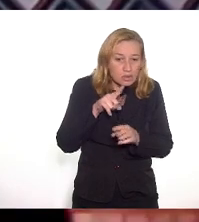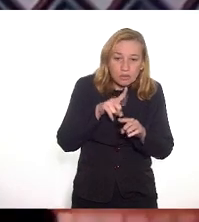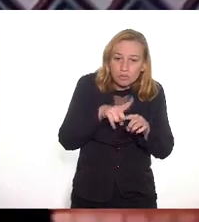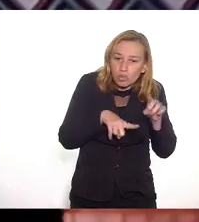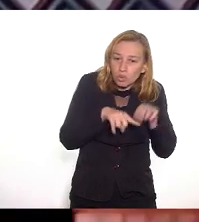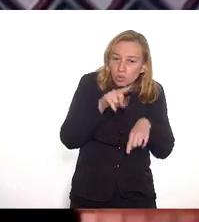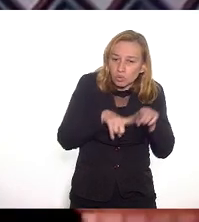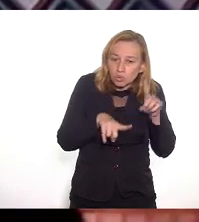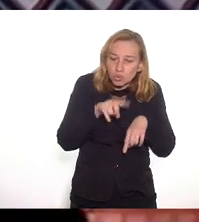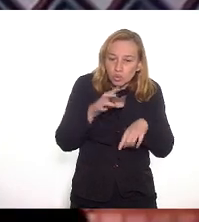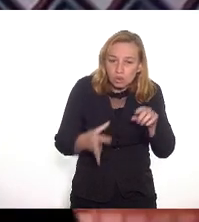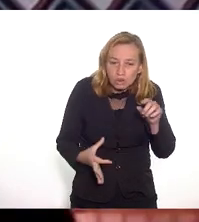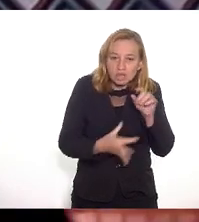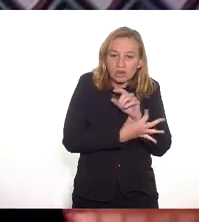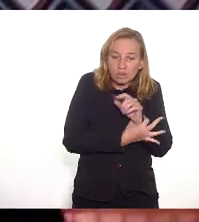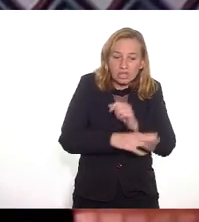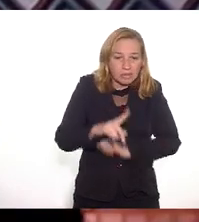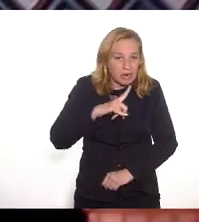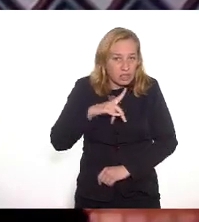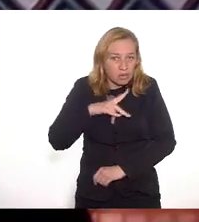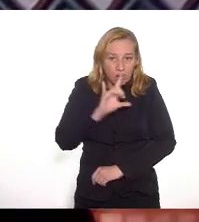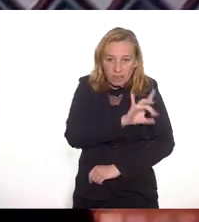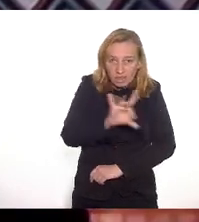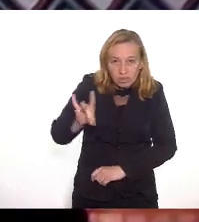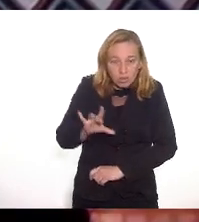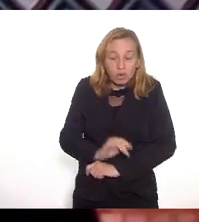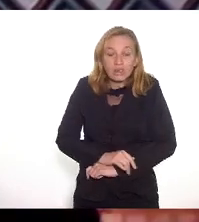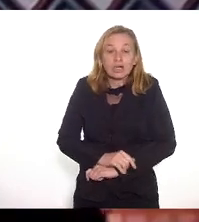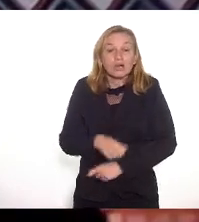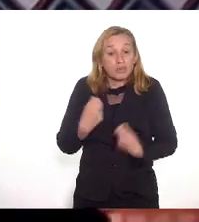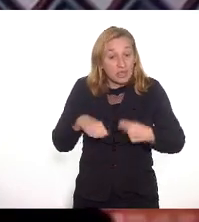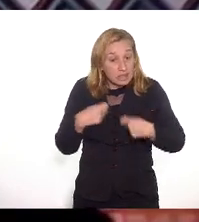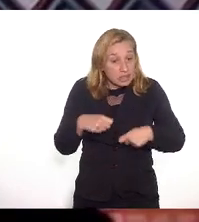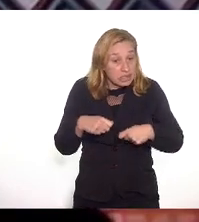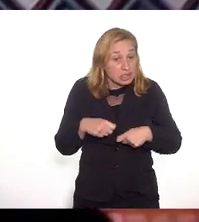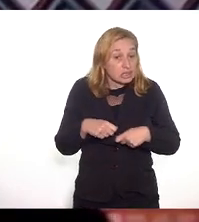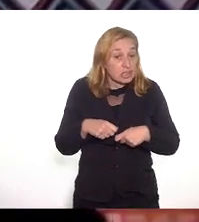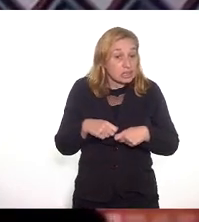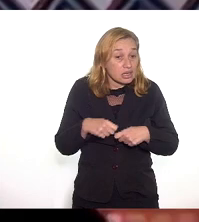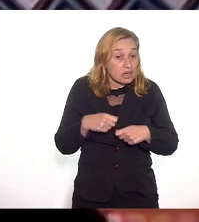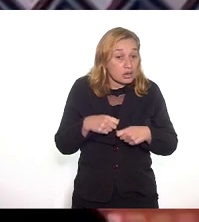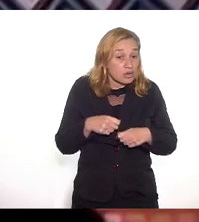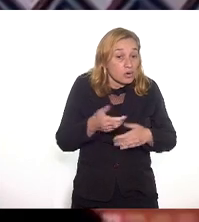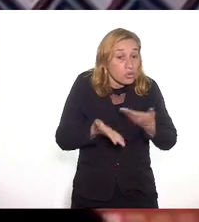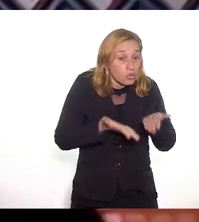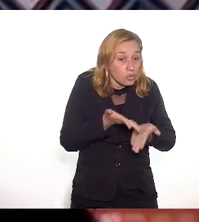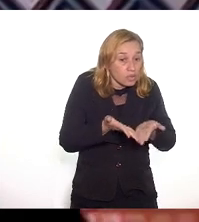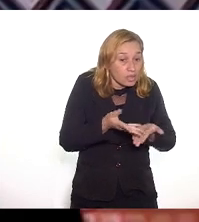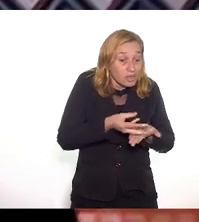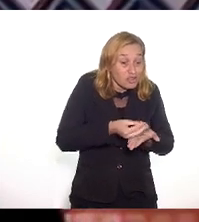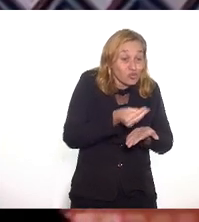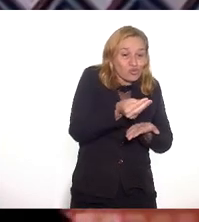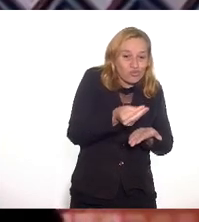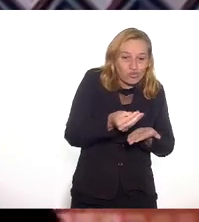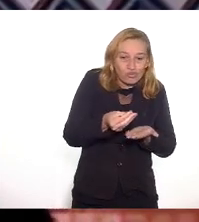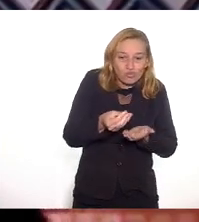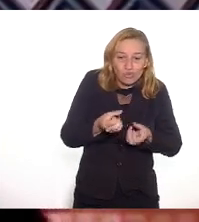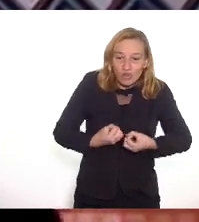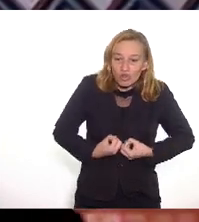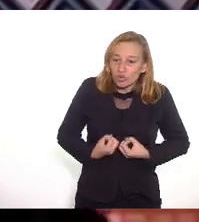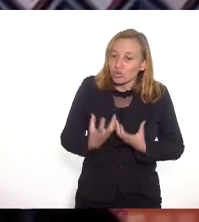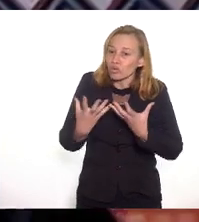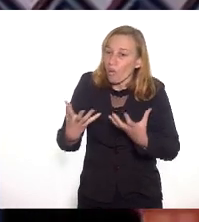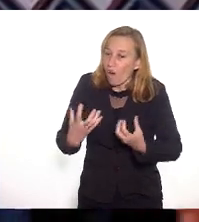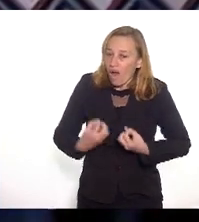de proteção individual, de segurança e tal, tem que ser apreendido, mas doado, né? Apreendido